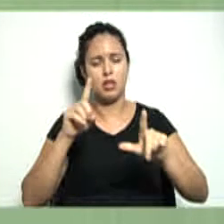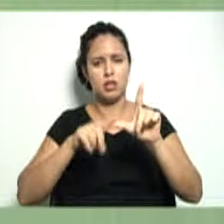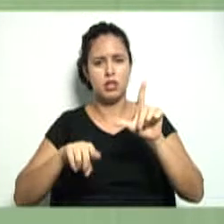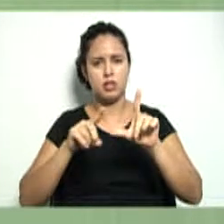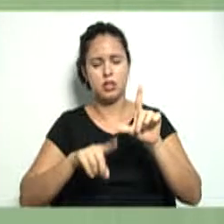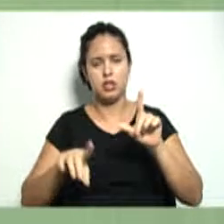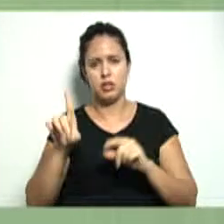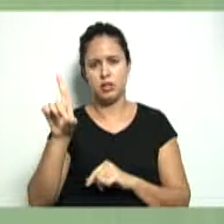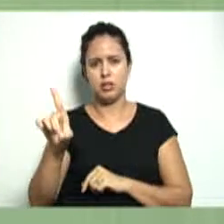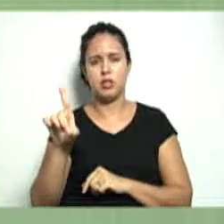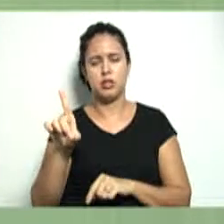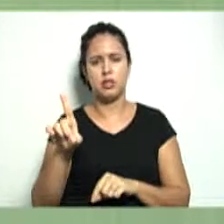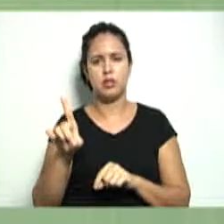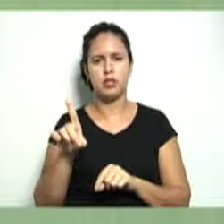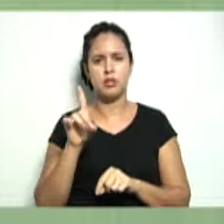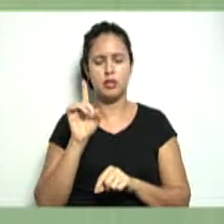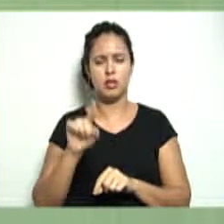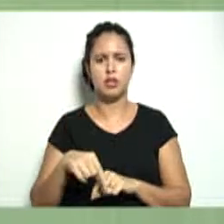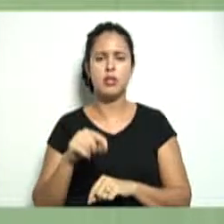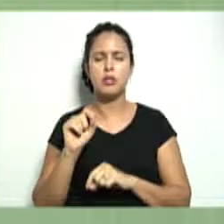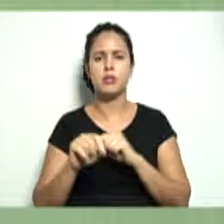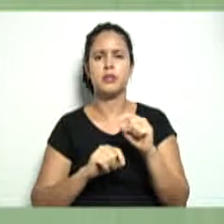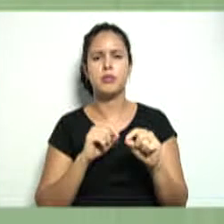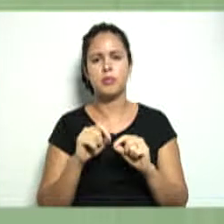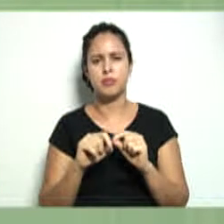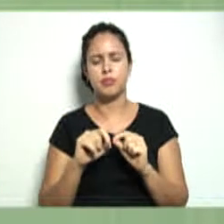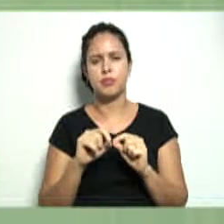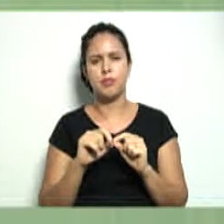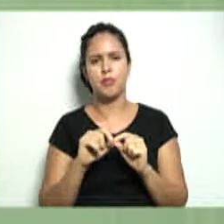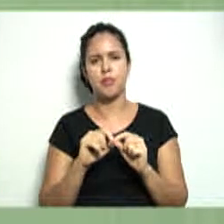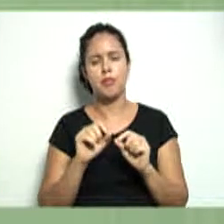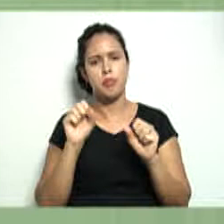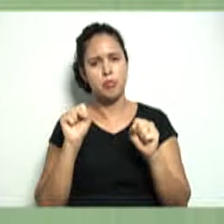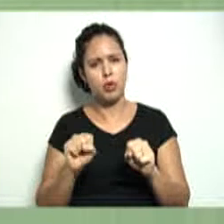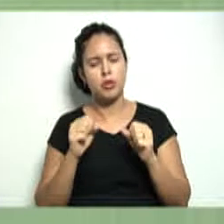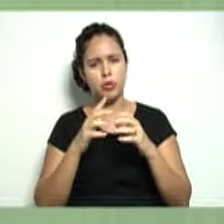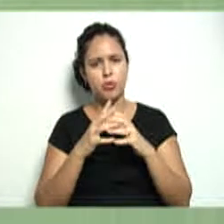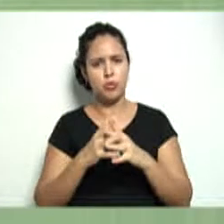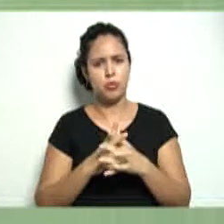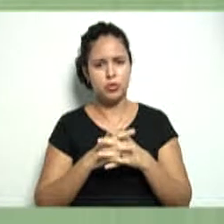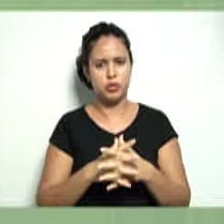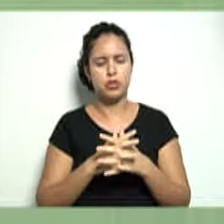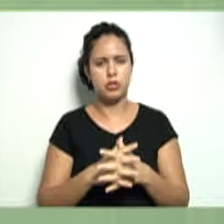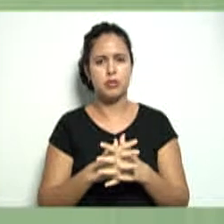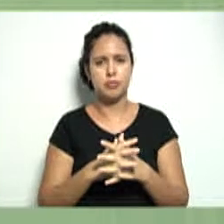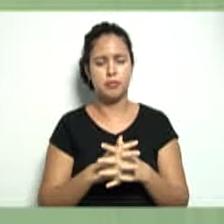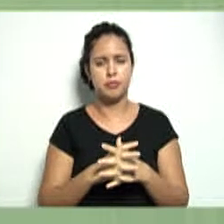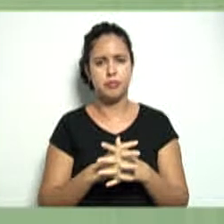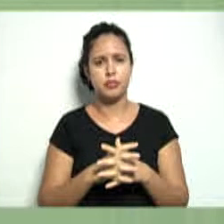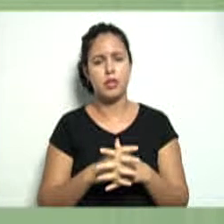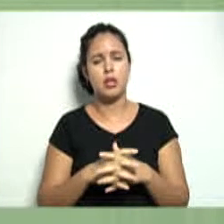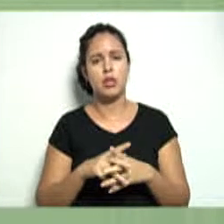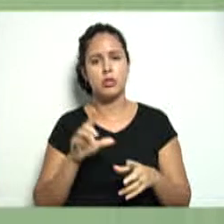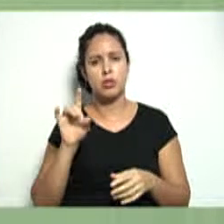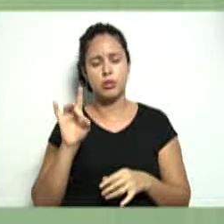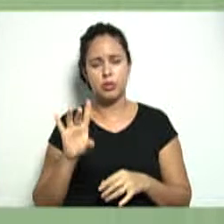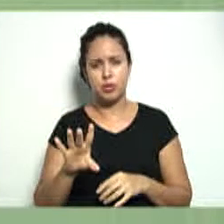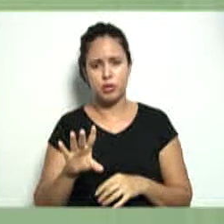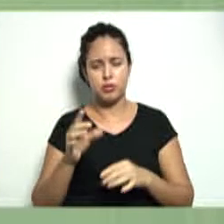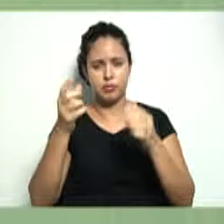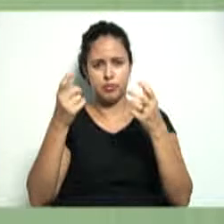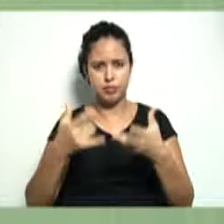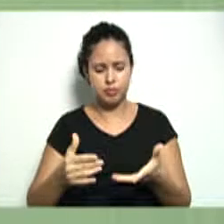D, ela é uma alternativa que pode confundir realmente, só que ela está falando